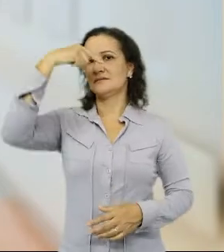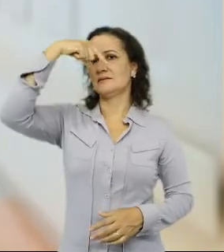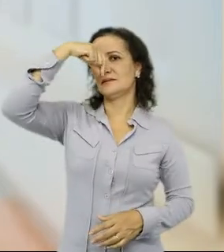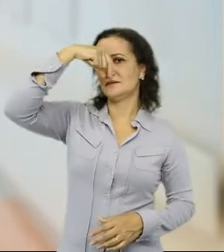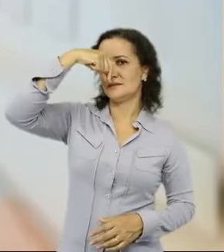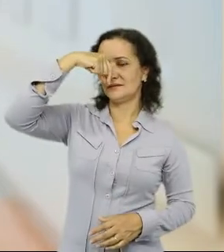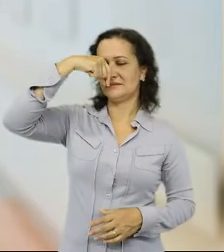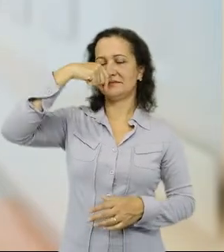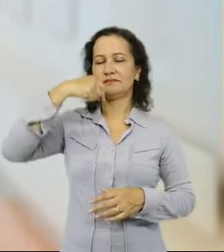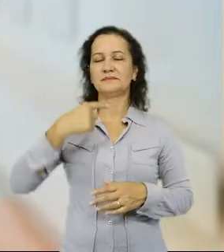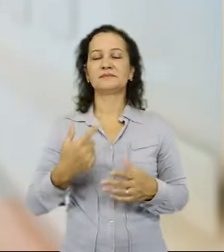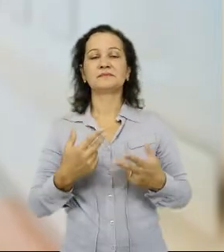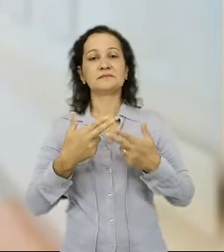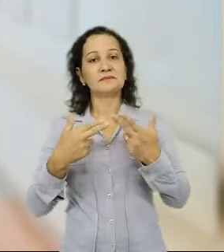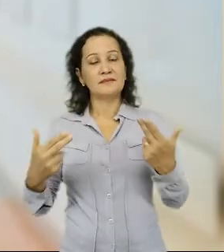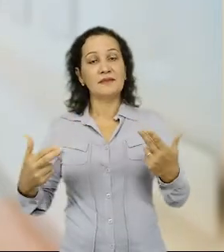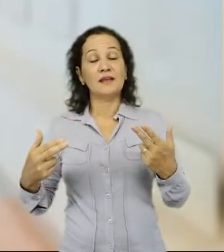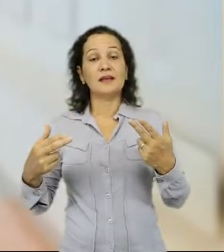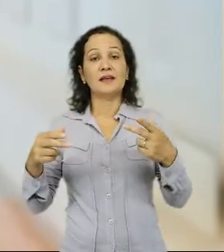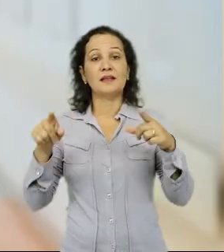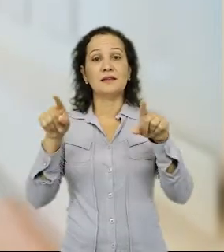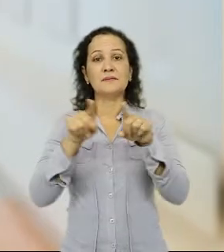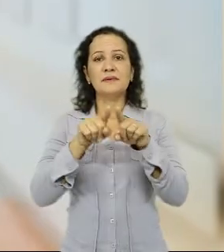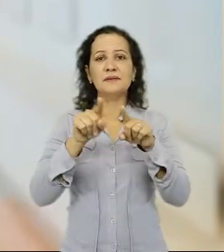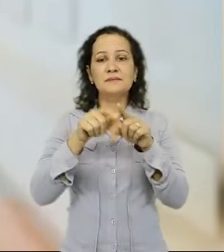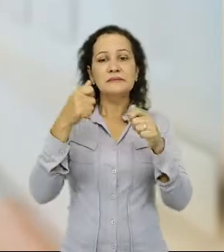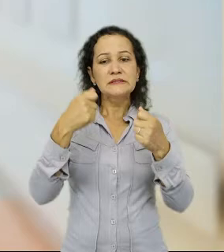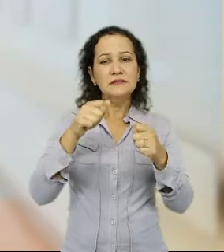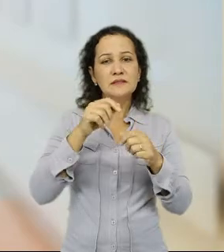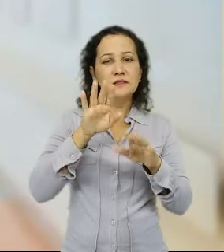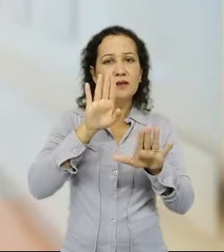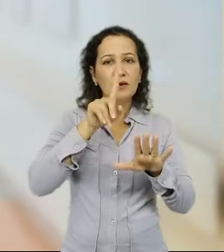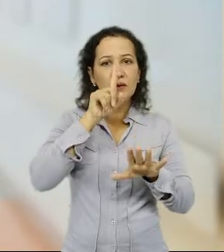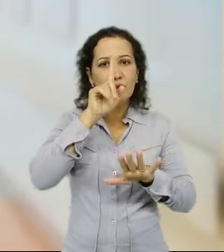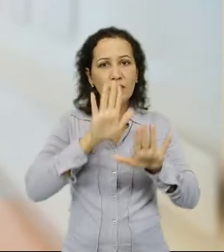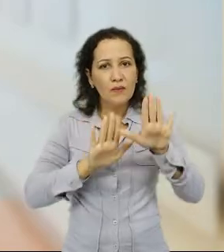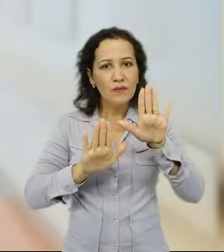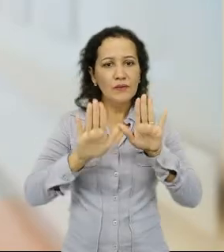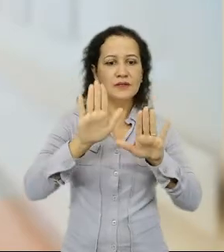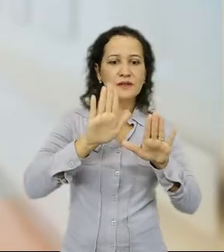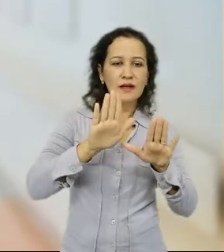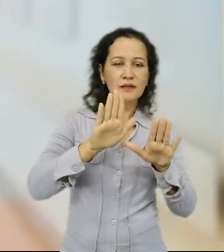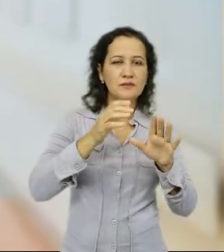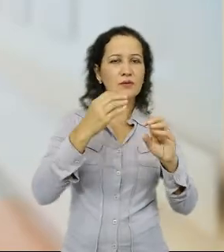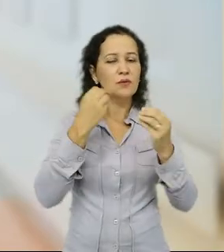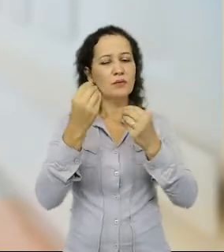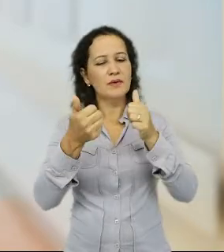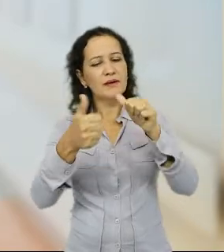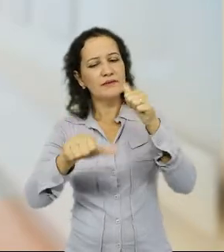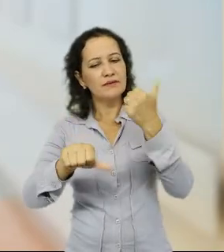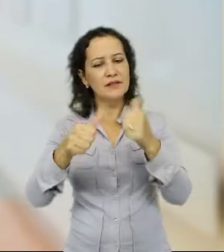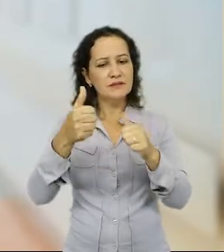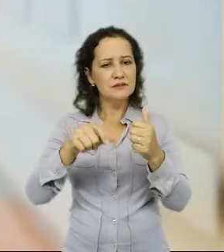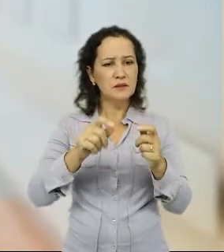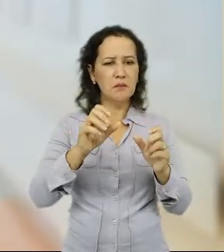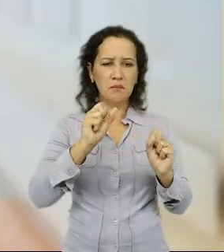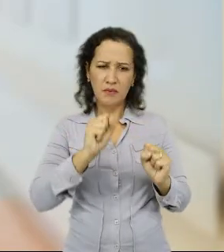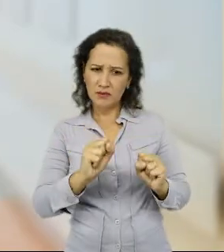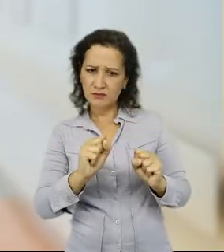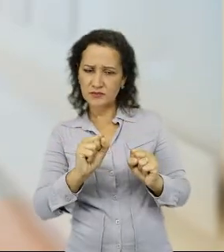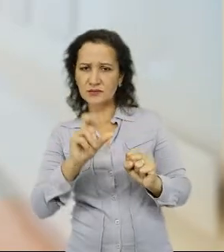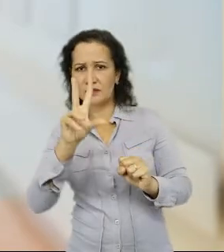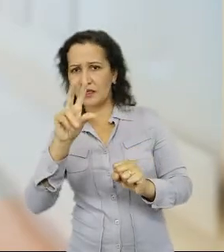imunobiológico e devem ser observados tanto quanto o aspecto de avaliação, quanto também podendo